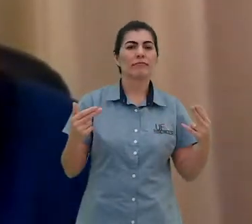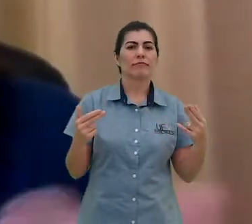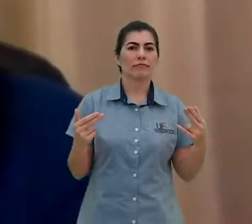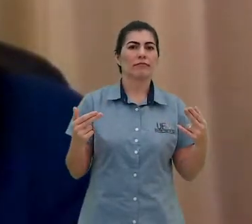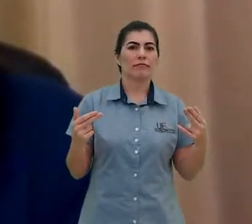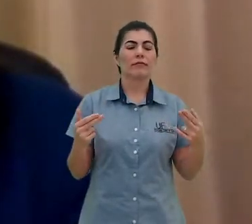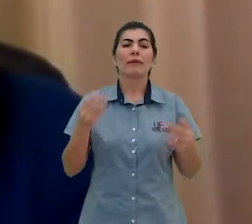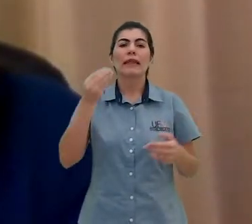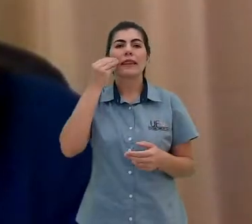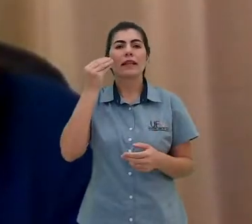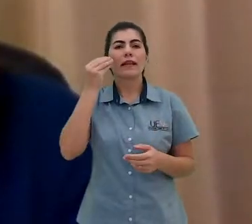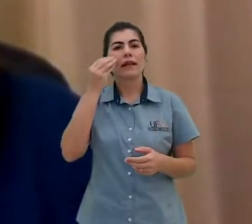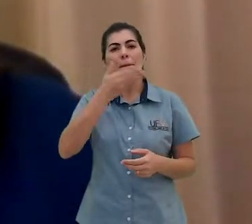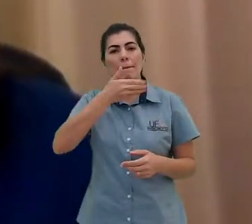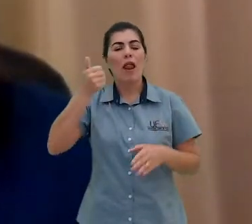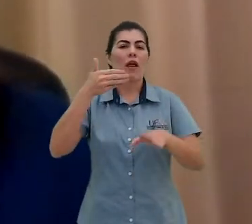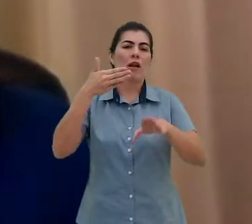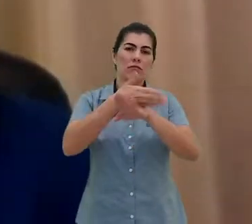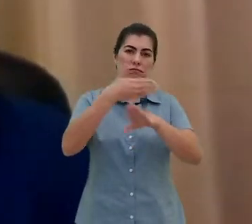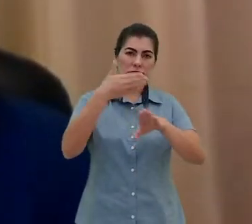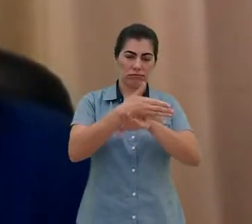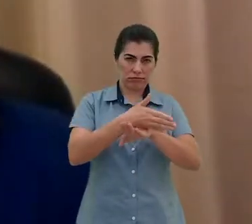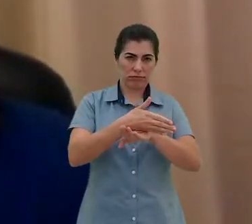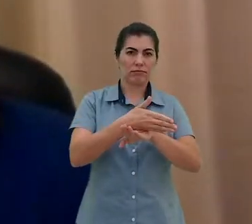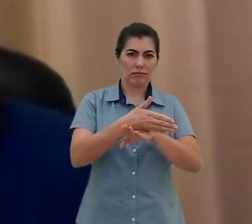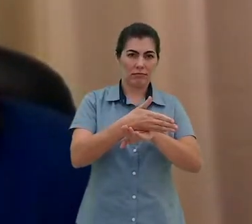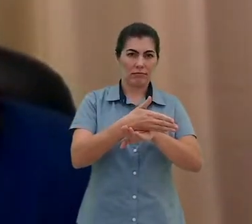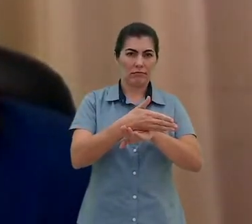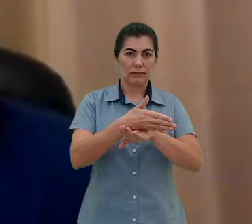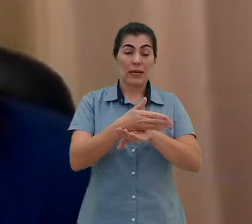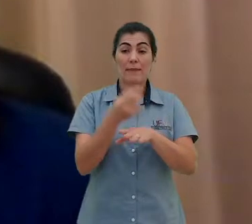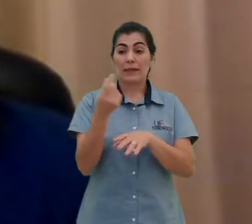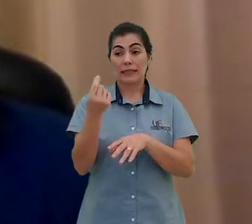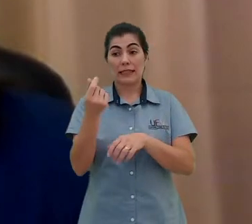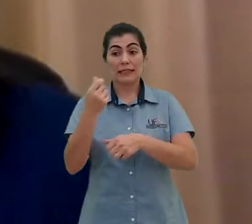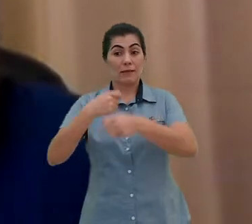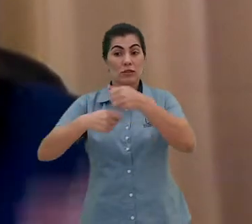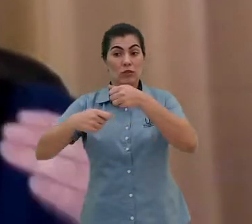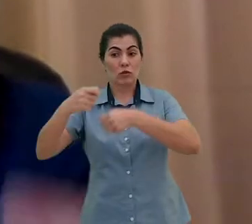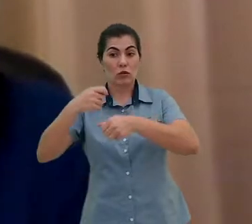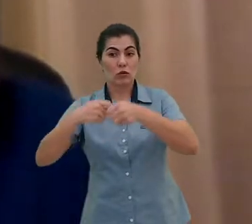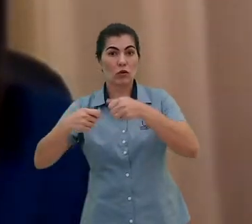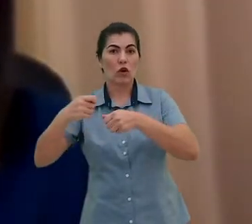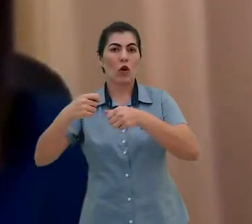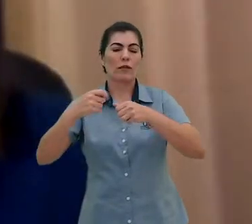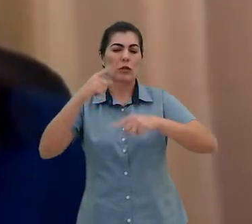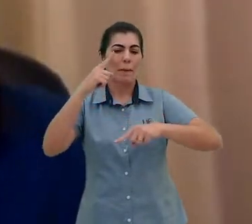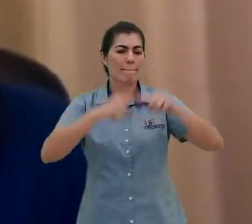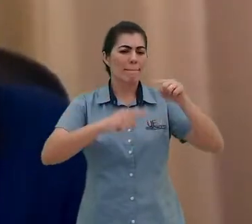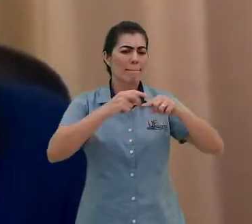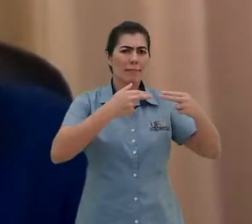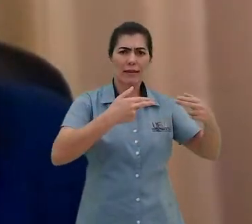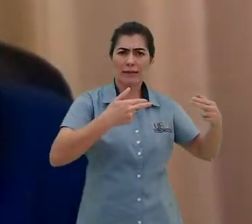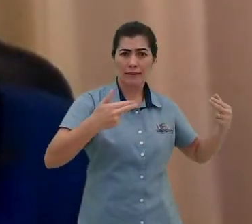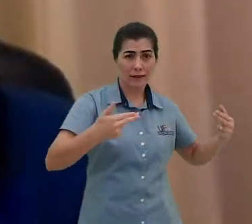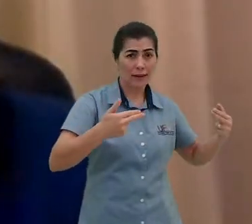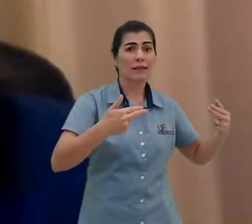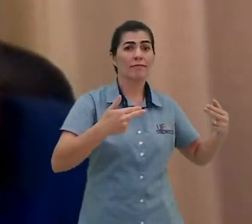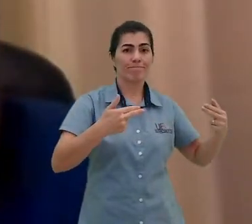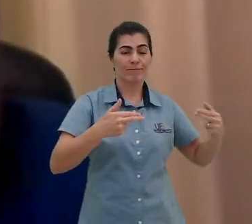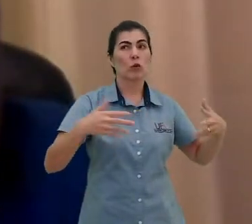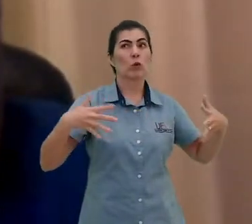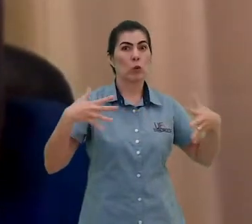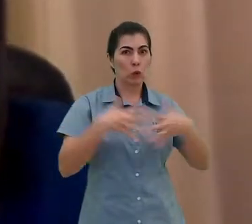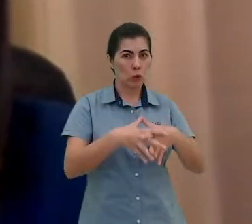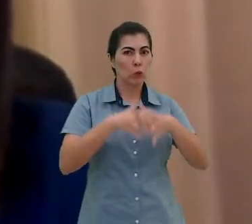para tentar melhorar esse acesso. Mas eu diria que essa parte econômica de equipamentos e tal é